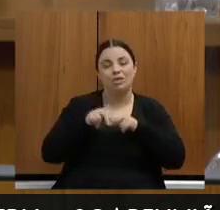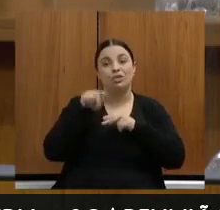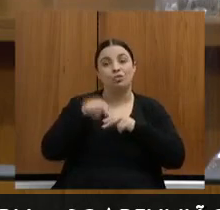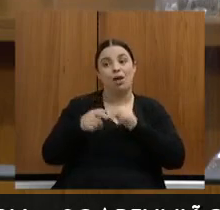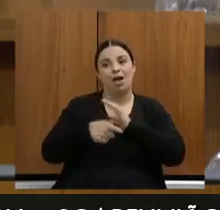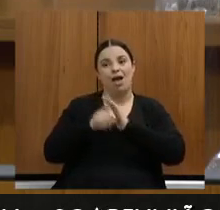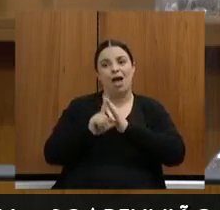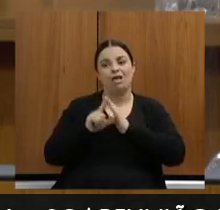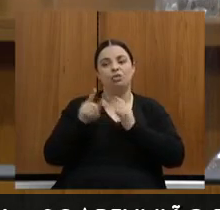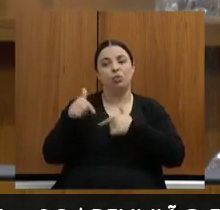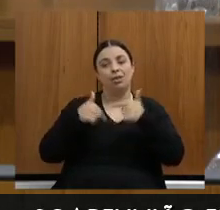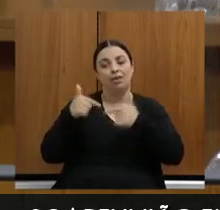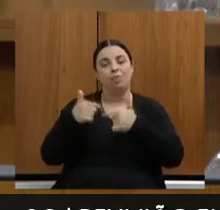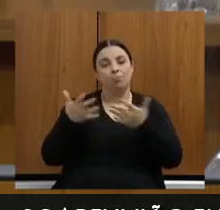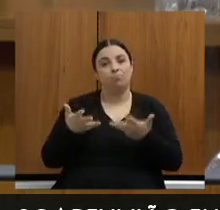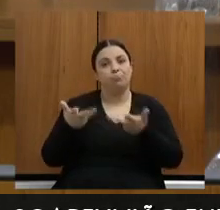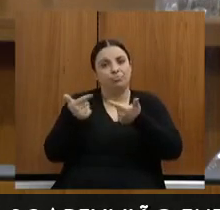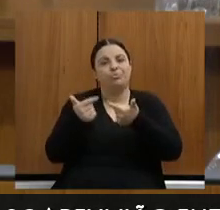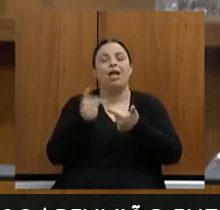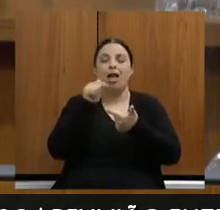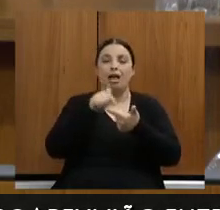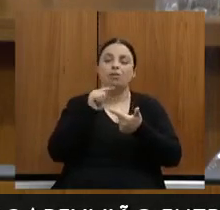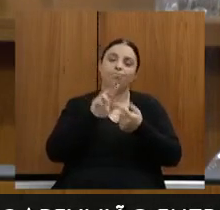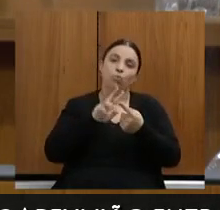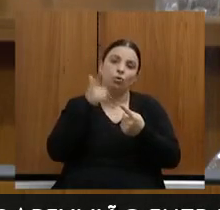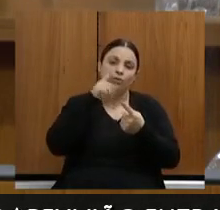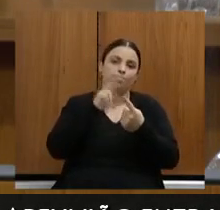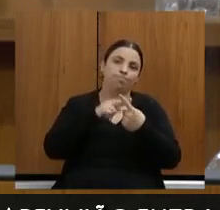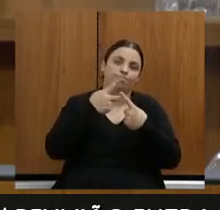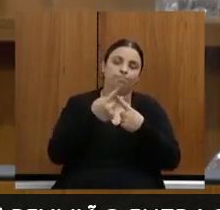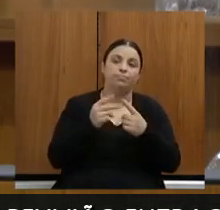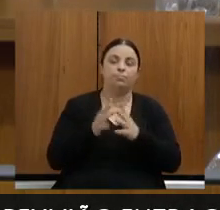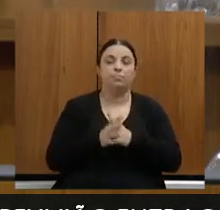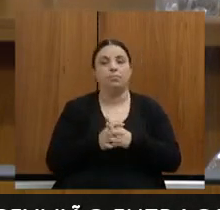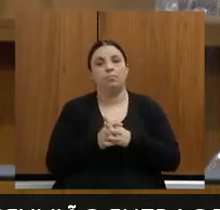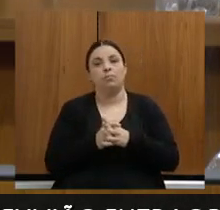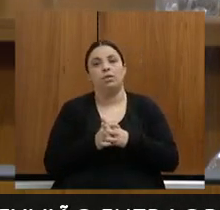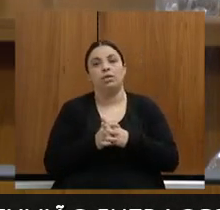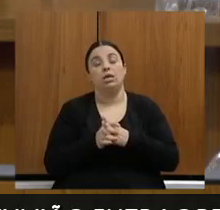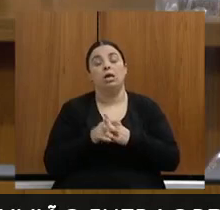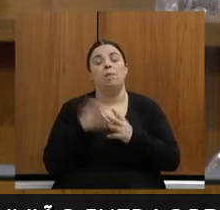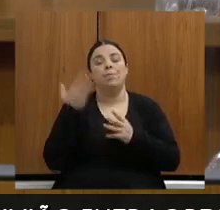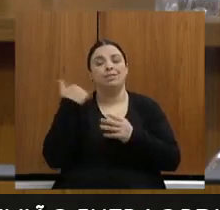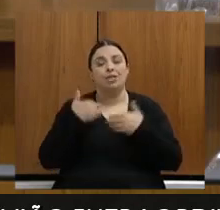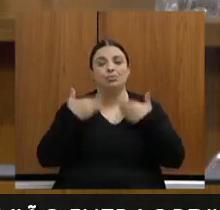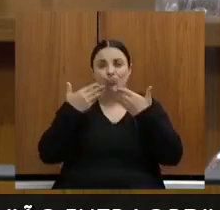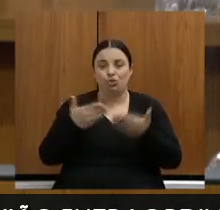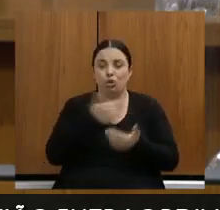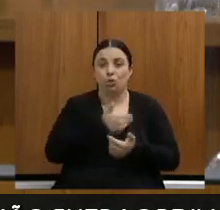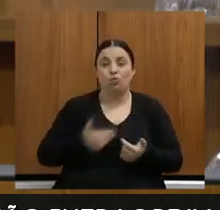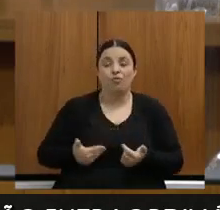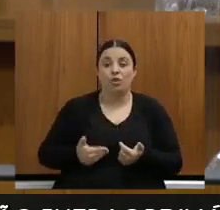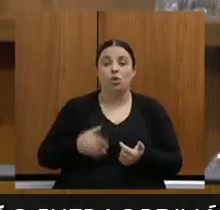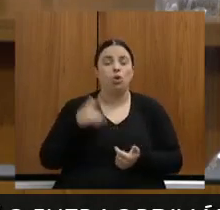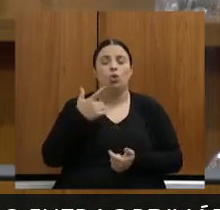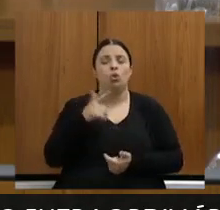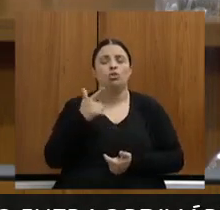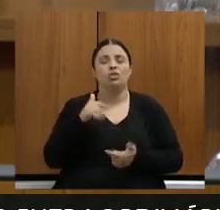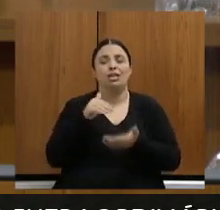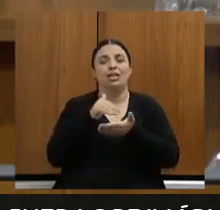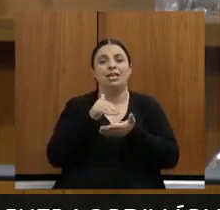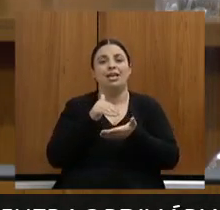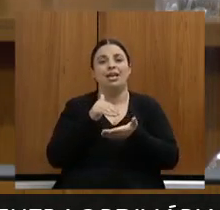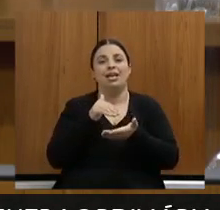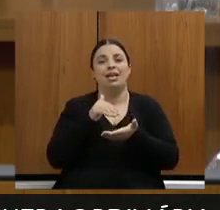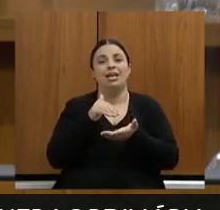é sobre apicultura quando eu cheguei no governo nós não tínhamos na secretaria Assessoria na sala de apicultura nós